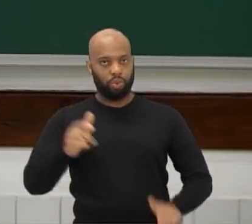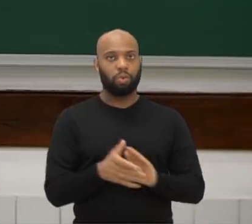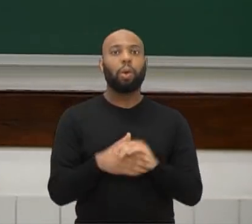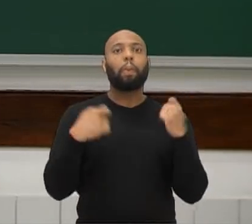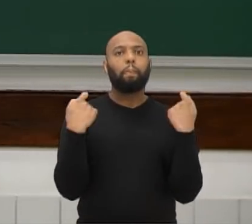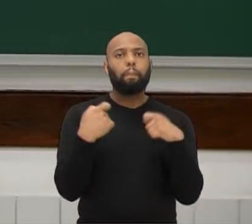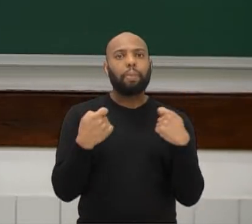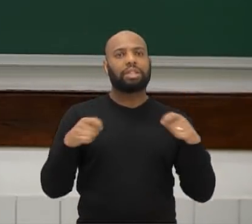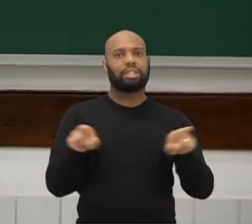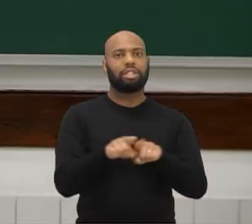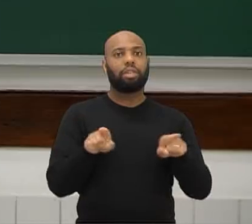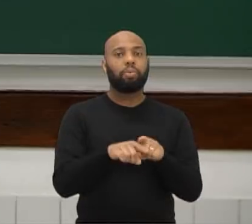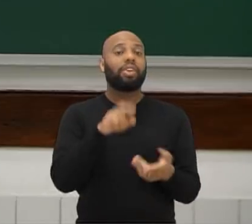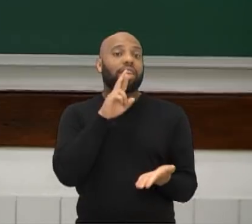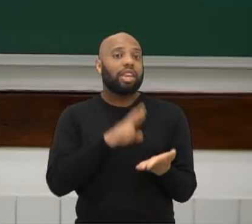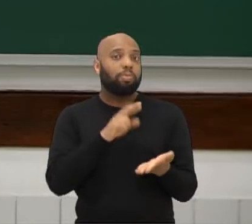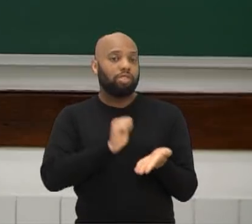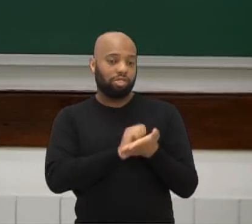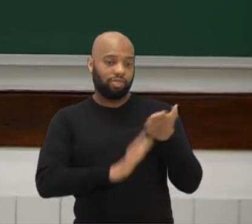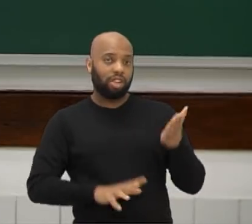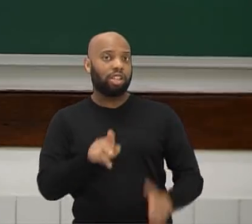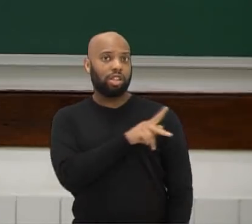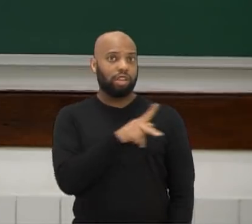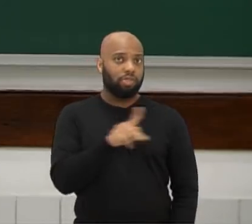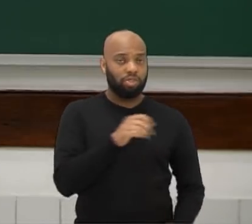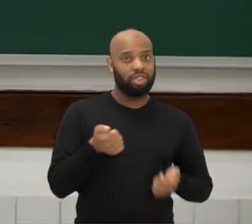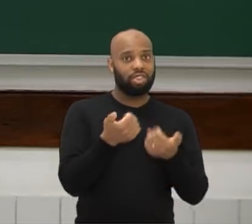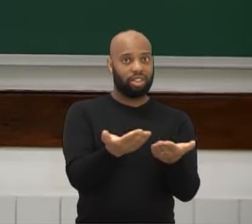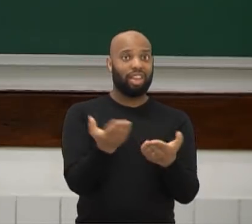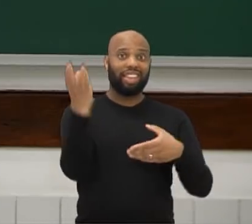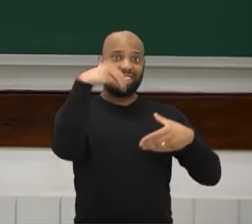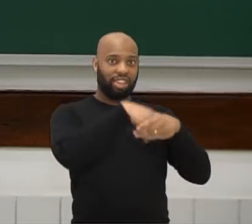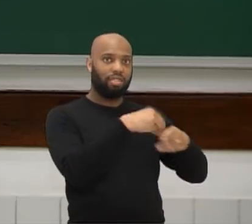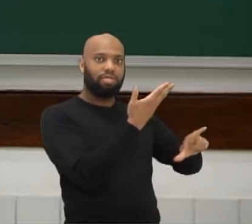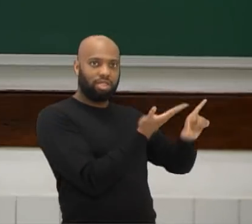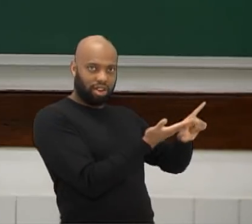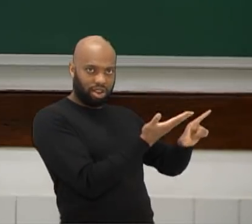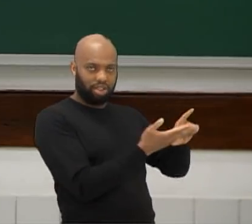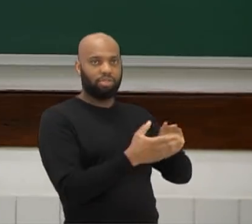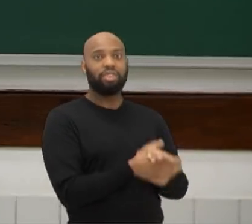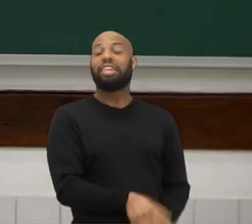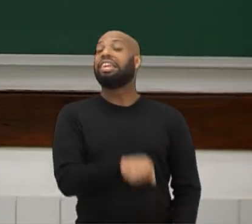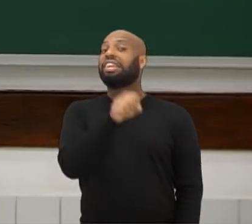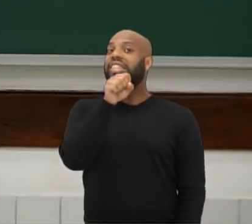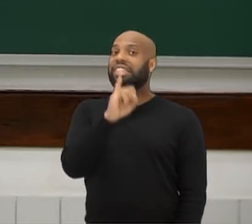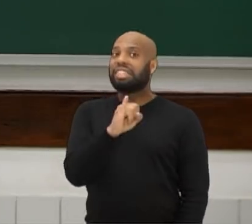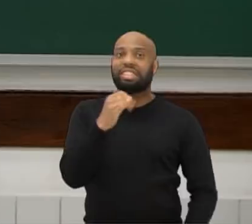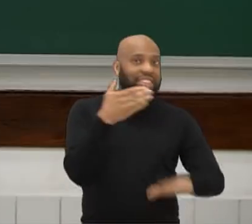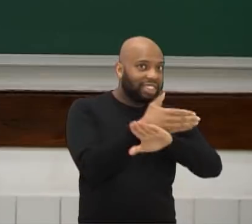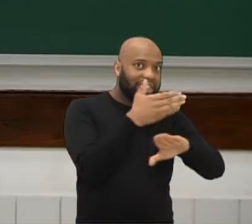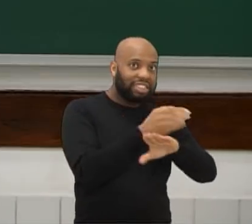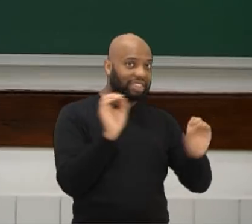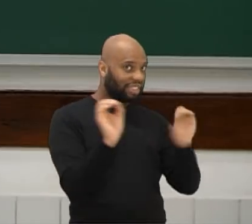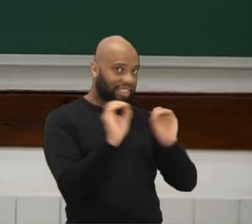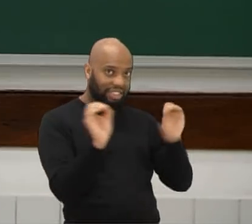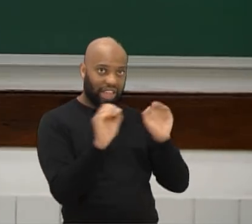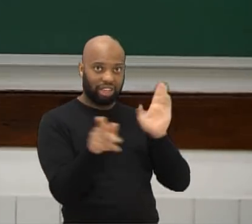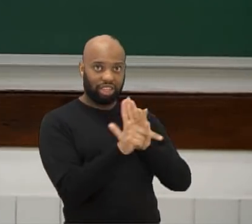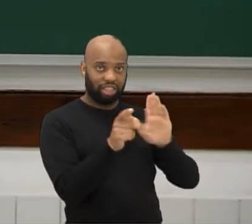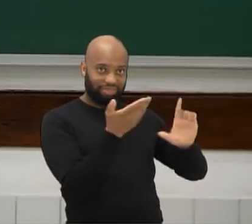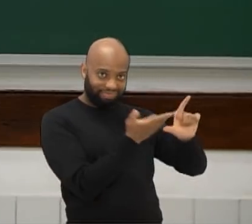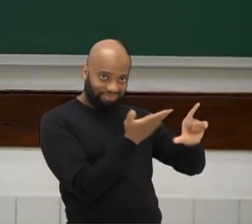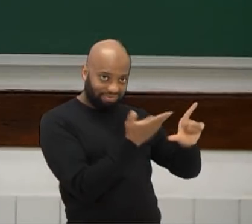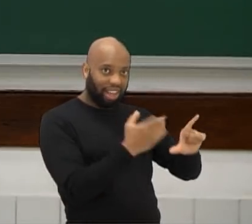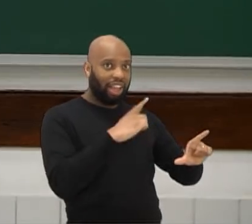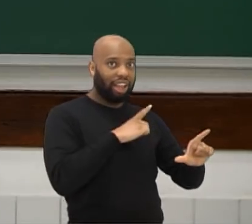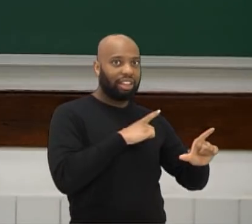esqueça de realizar as atividades que os professores disponibilizam lá no Classroom. Caso não tenha acesso à ferramenta, entre em